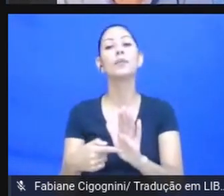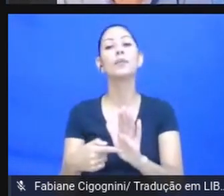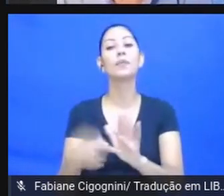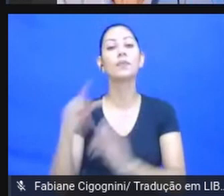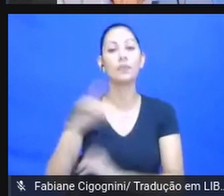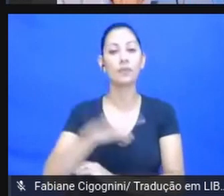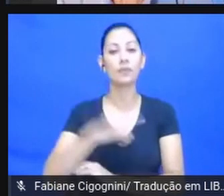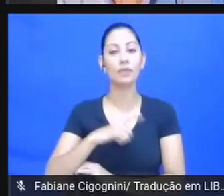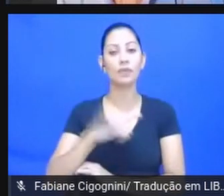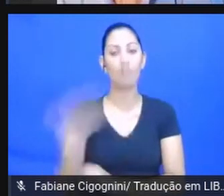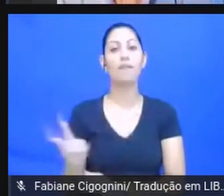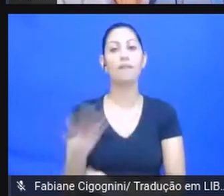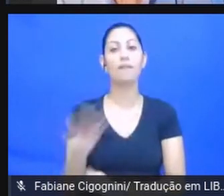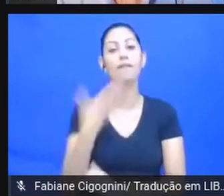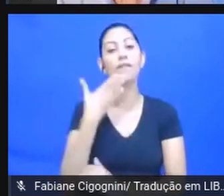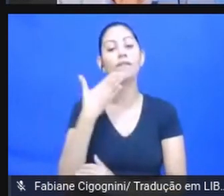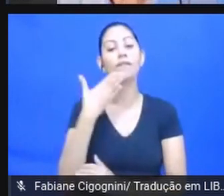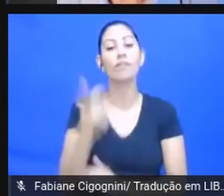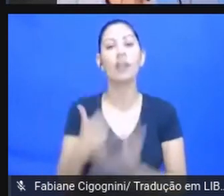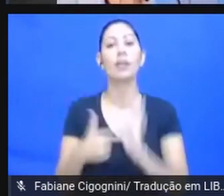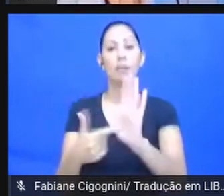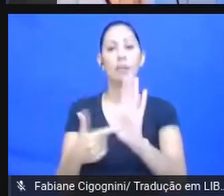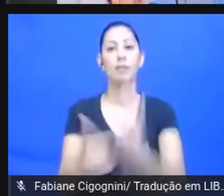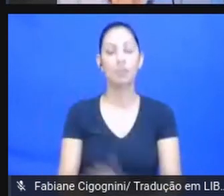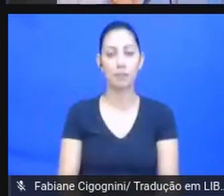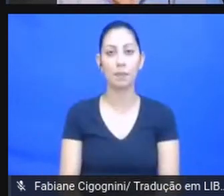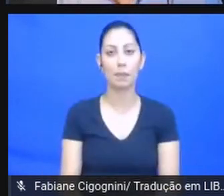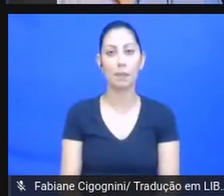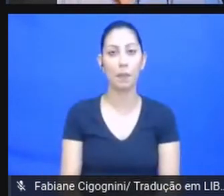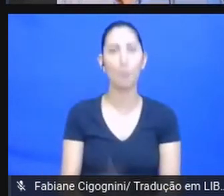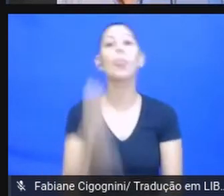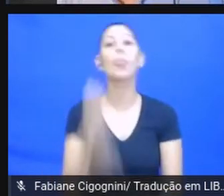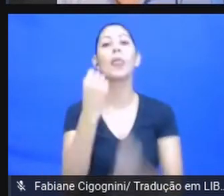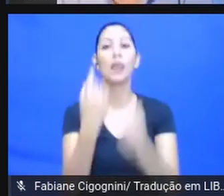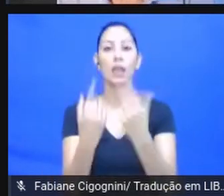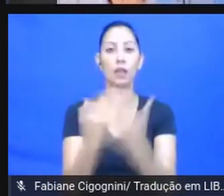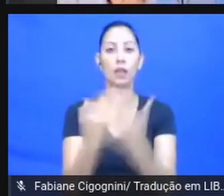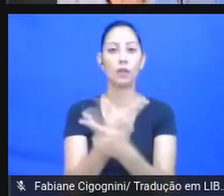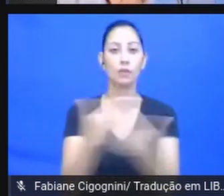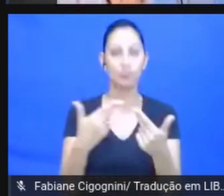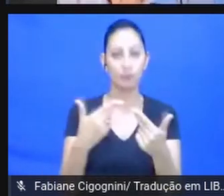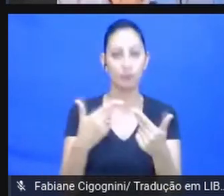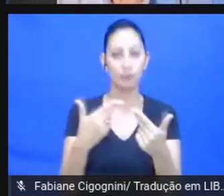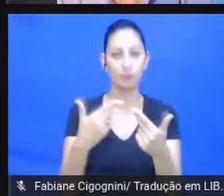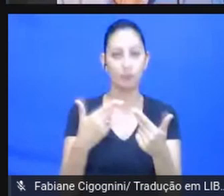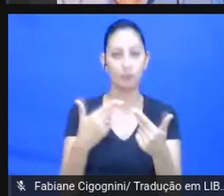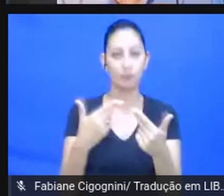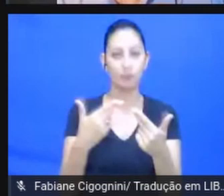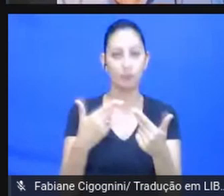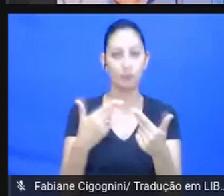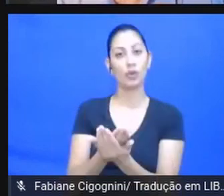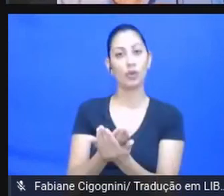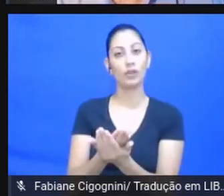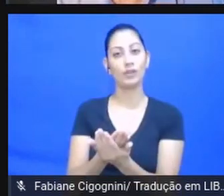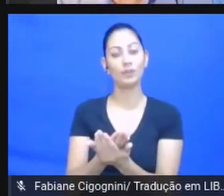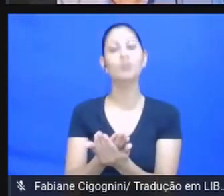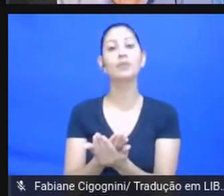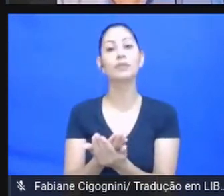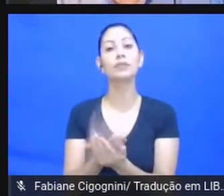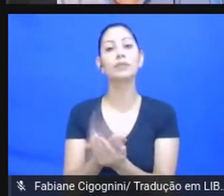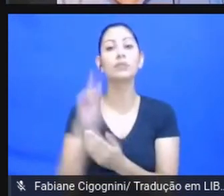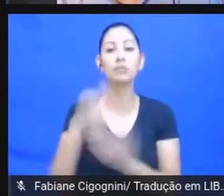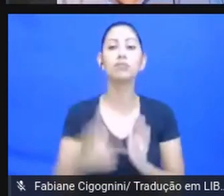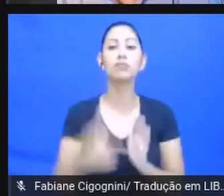que vale a pena ressaltar. Algumas IES, diria bastantes, ainda há um